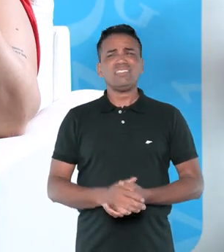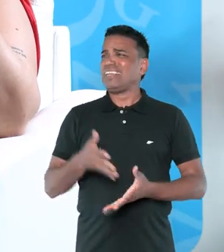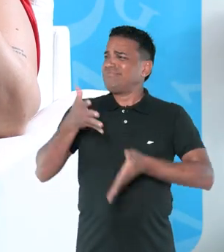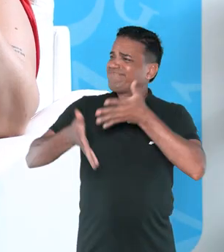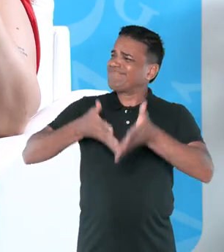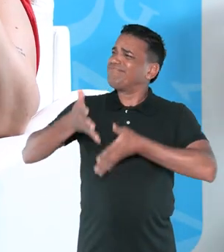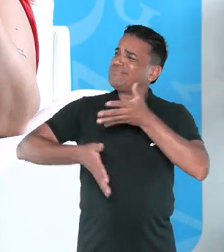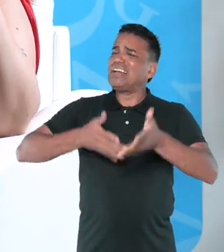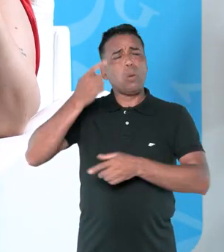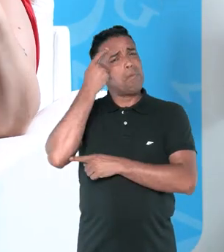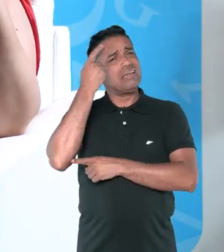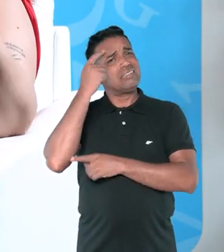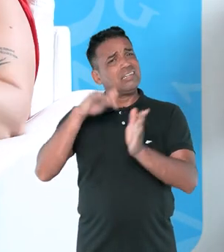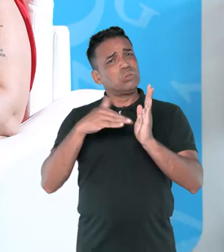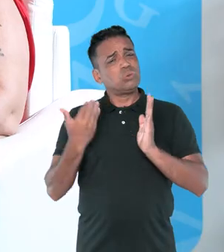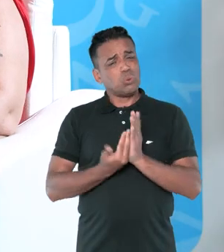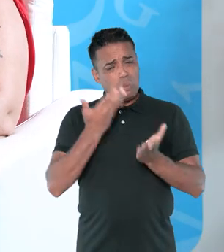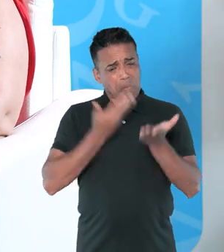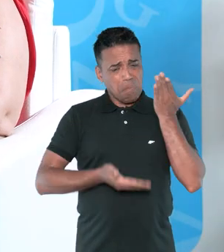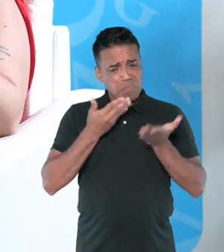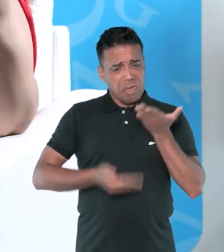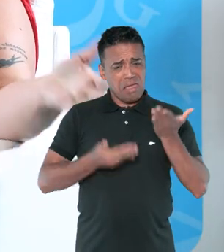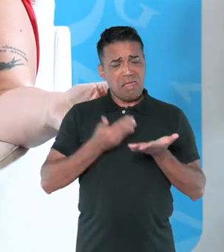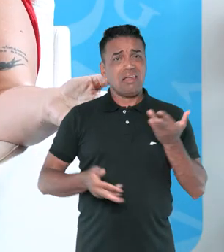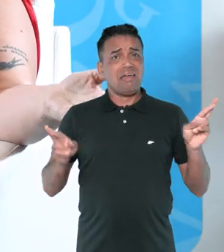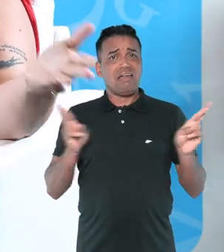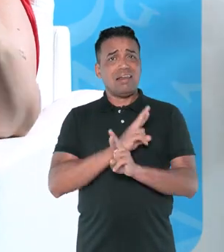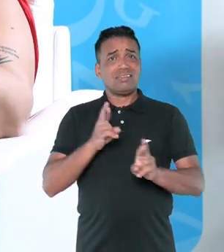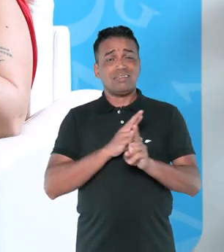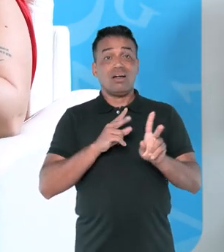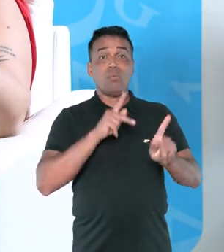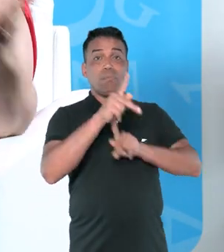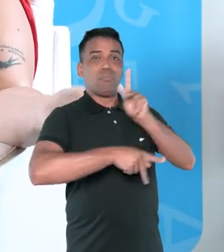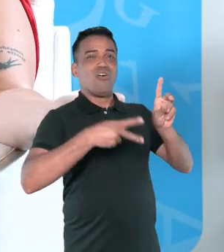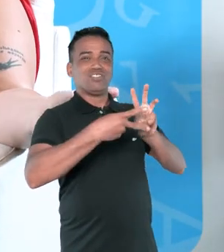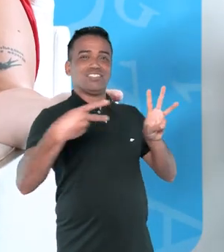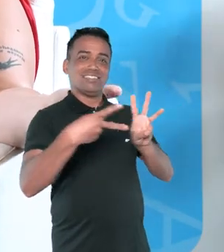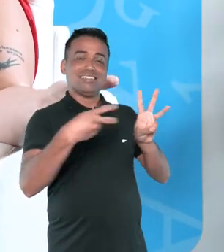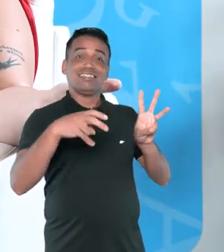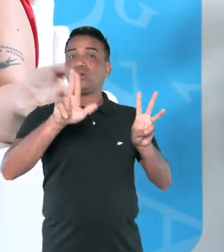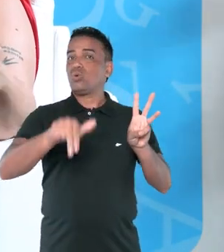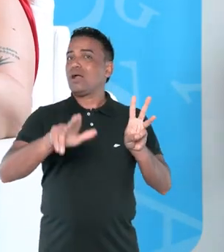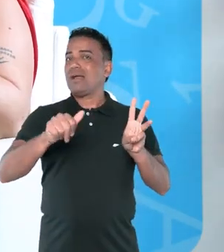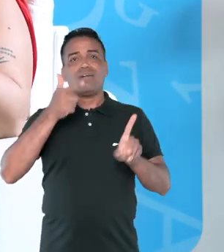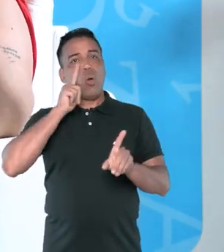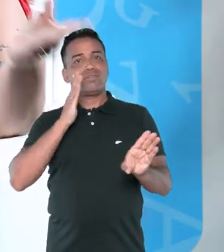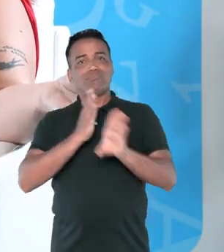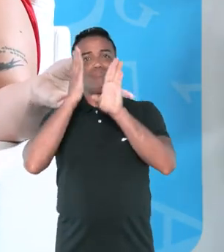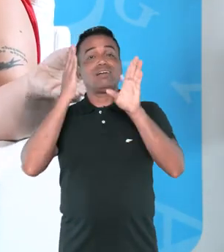fiquei pensando, porque ele fala tudo que se perdeu em relação aos povos originários, tudo que a gente nunca mais vai conseguir ter